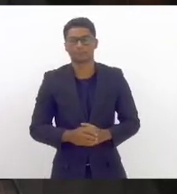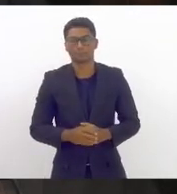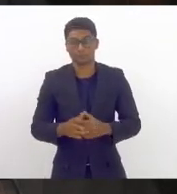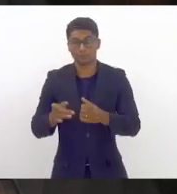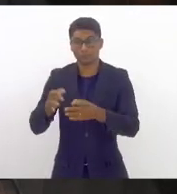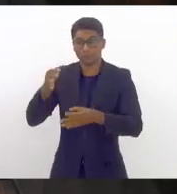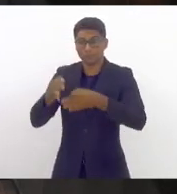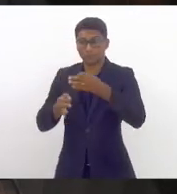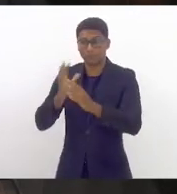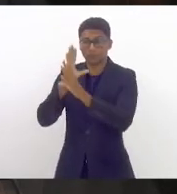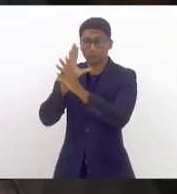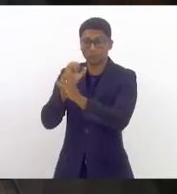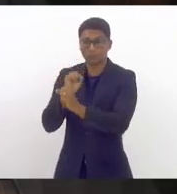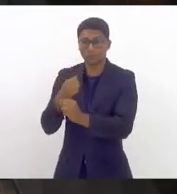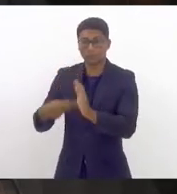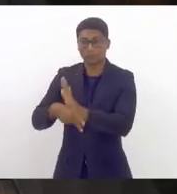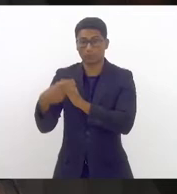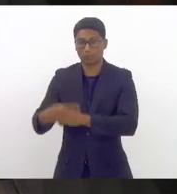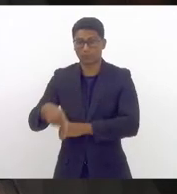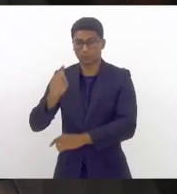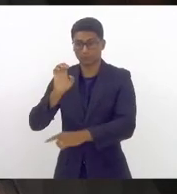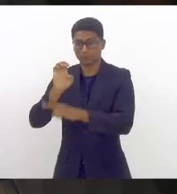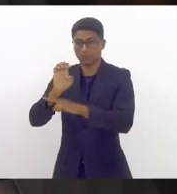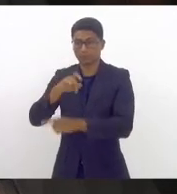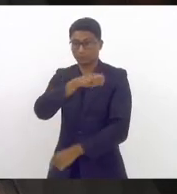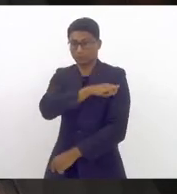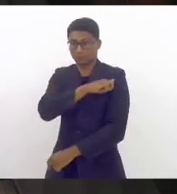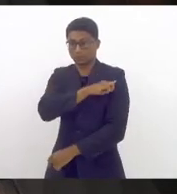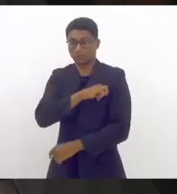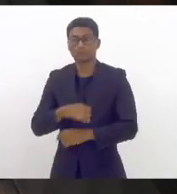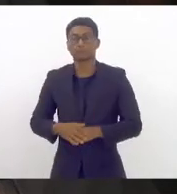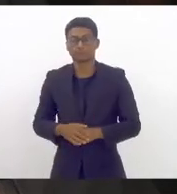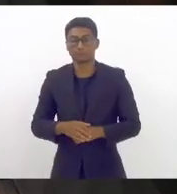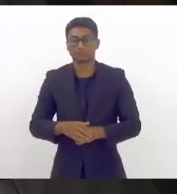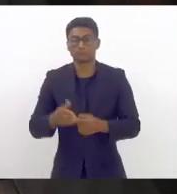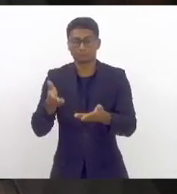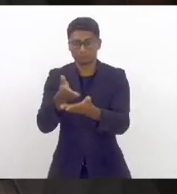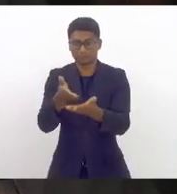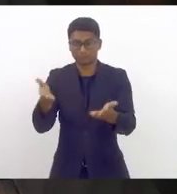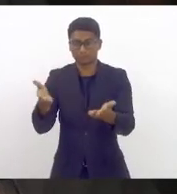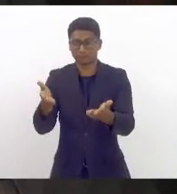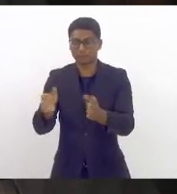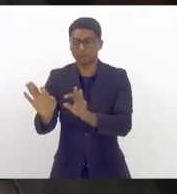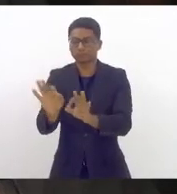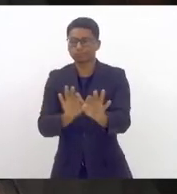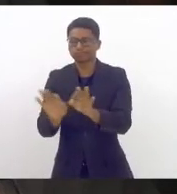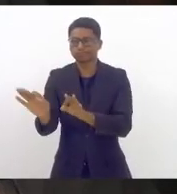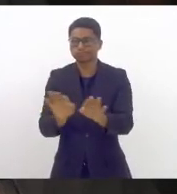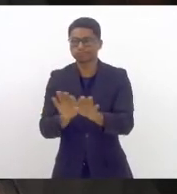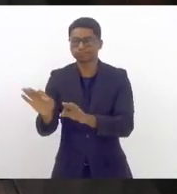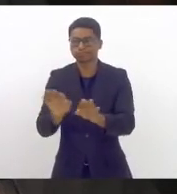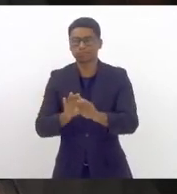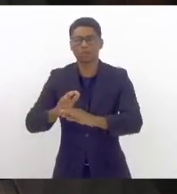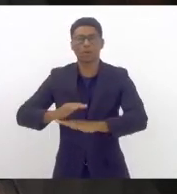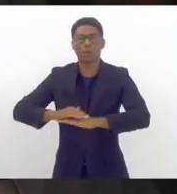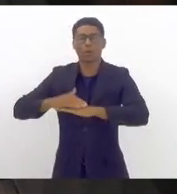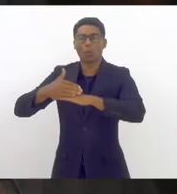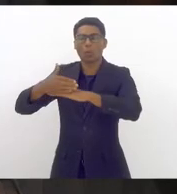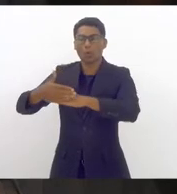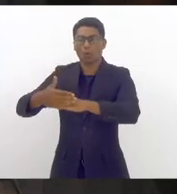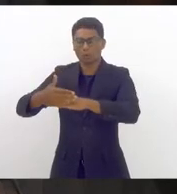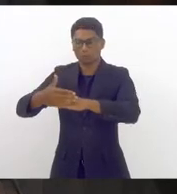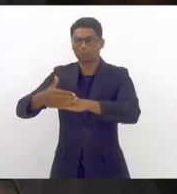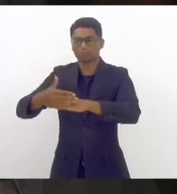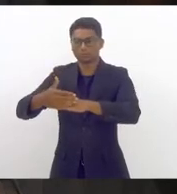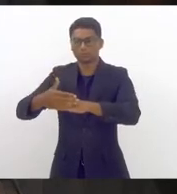de Contas do Estado fez um programa computacional de caráter de